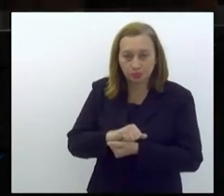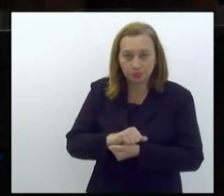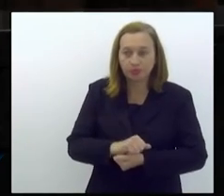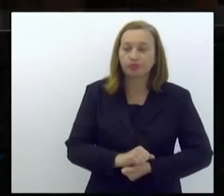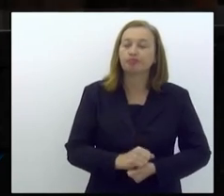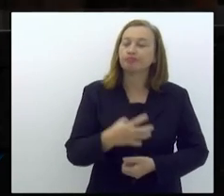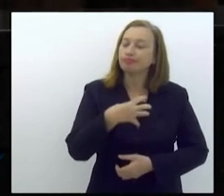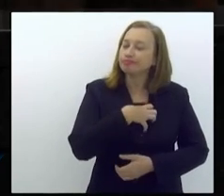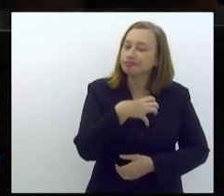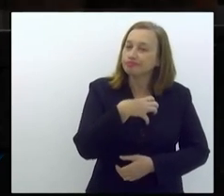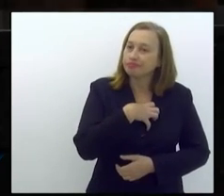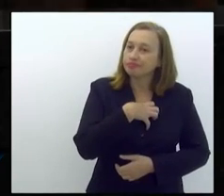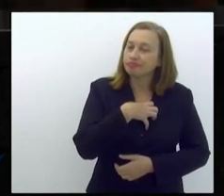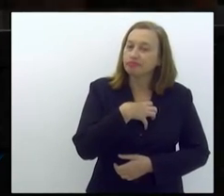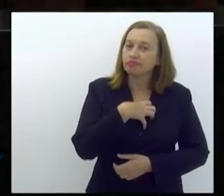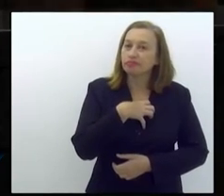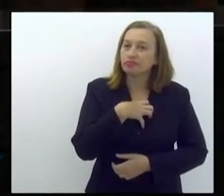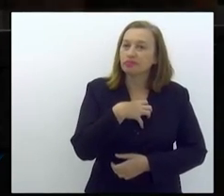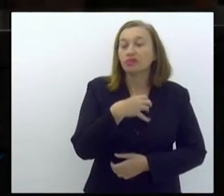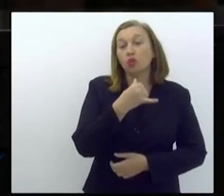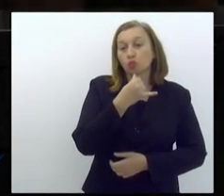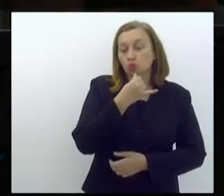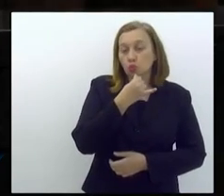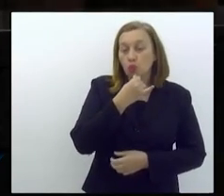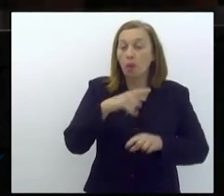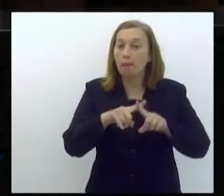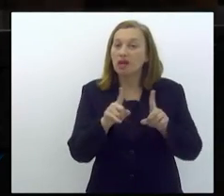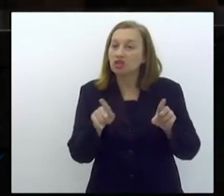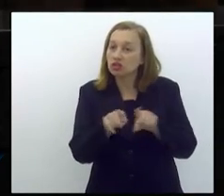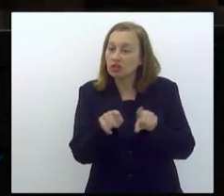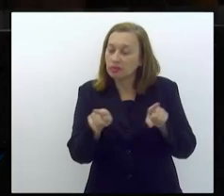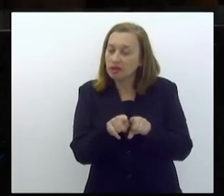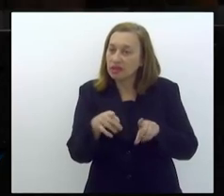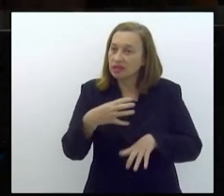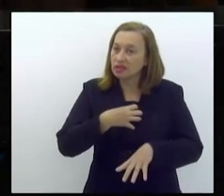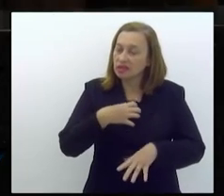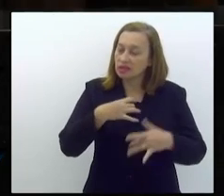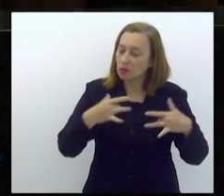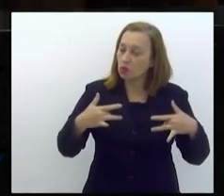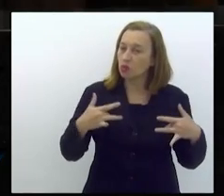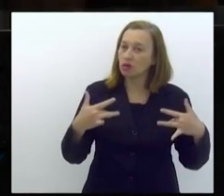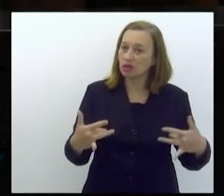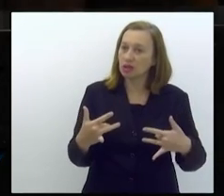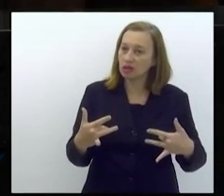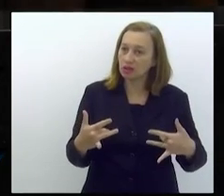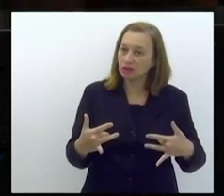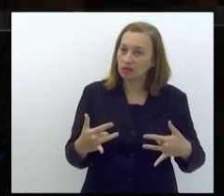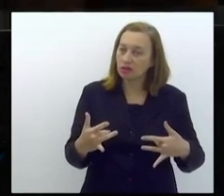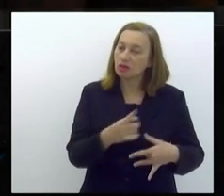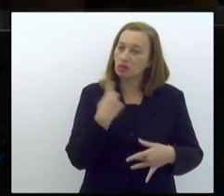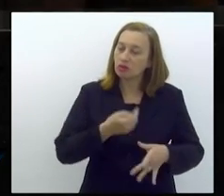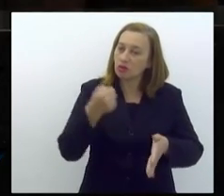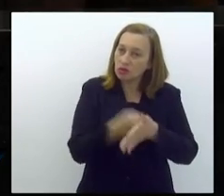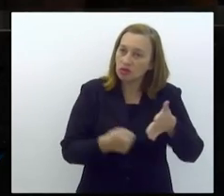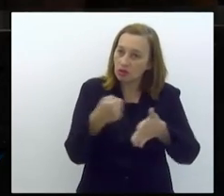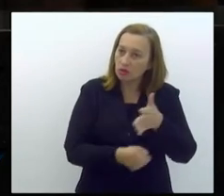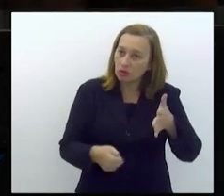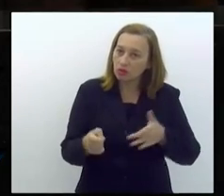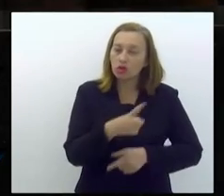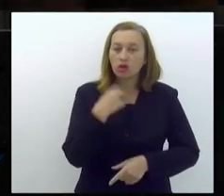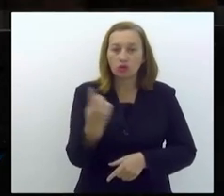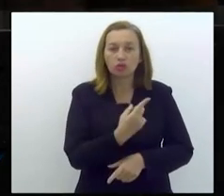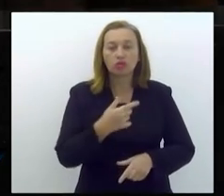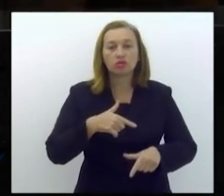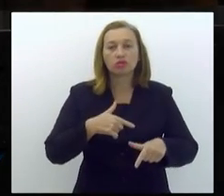se sentiram agredidos Mas também se sente em solidários com a nossa luta e o nosso